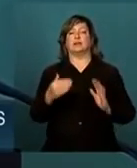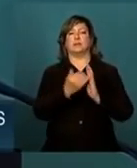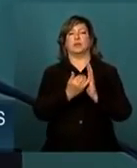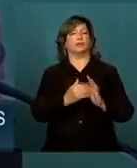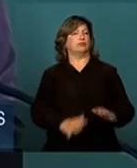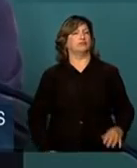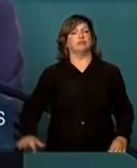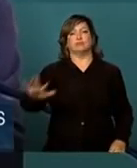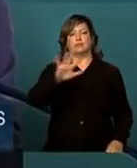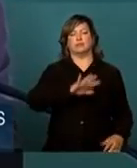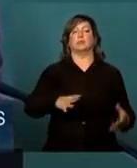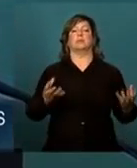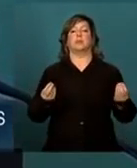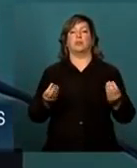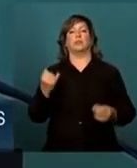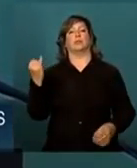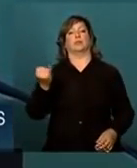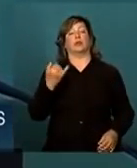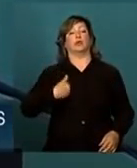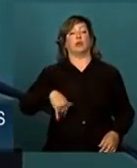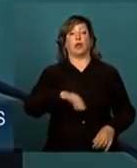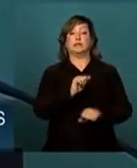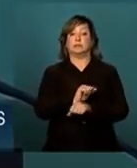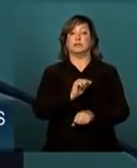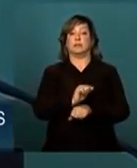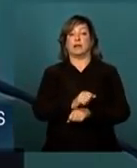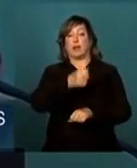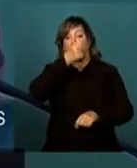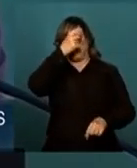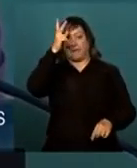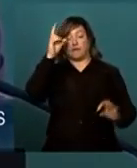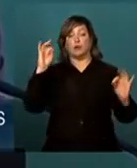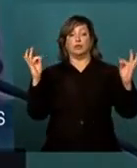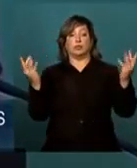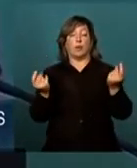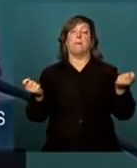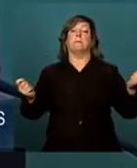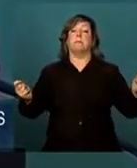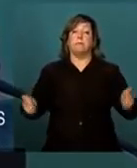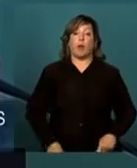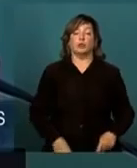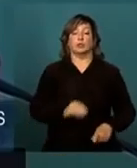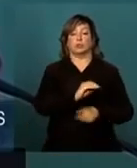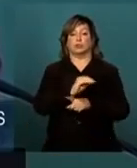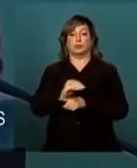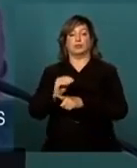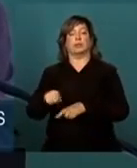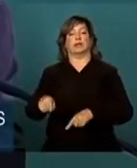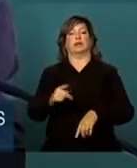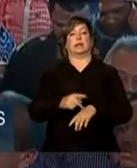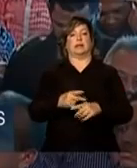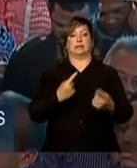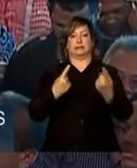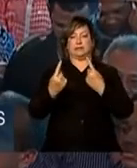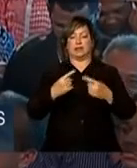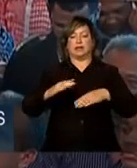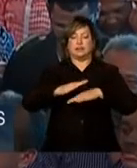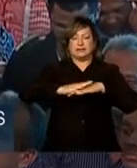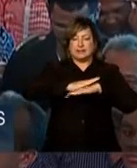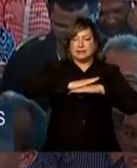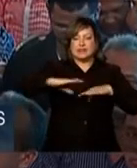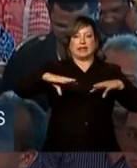abrangência muito importante. A gente espera que os prefeitos e prefeitas possam cuidar bem das estradas. Eu peço, prezados